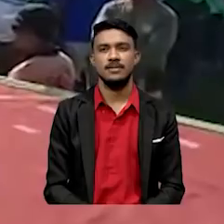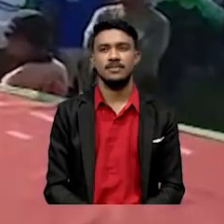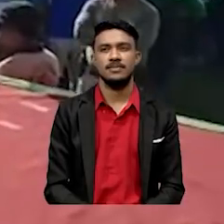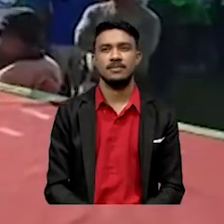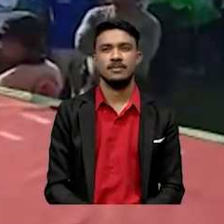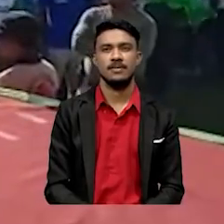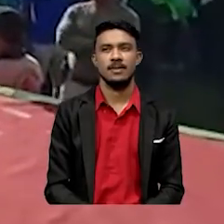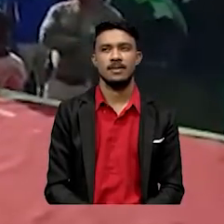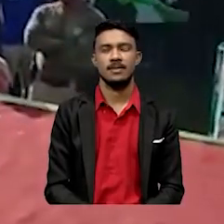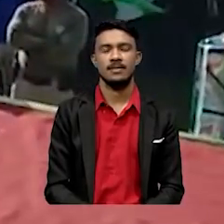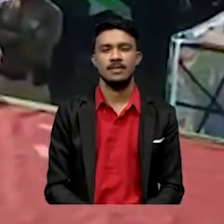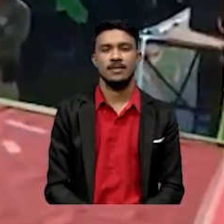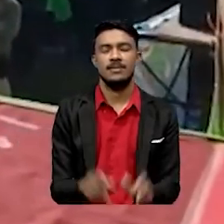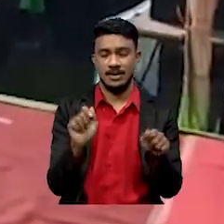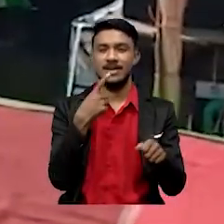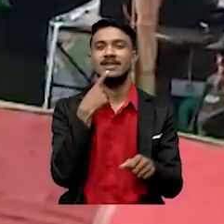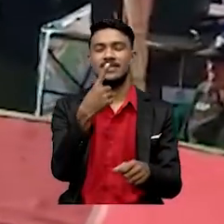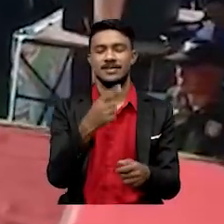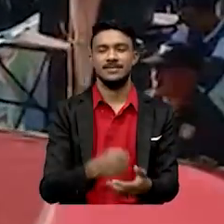Não vem a ter serviço.